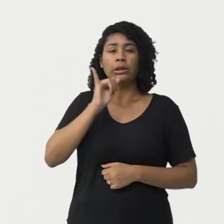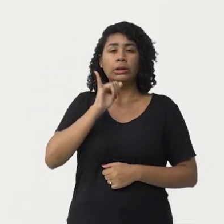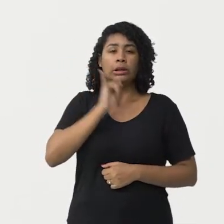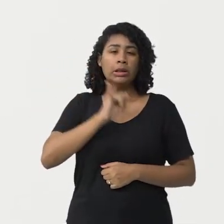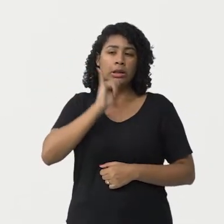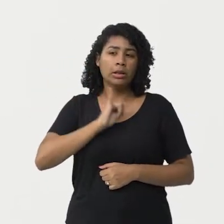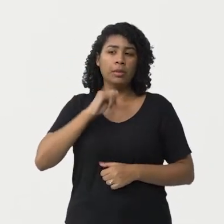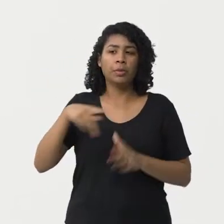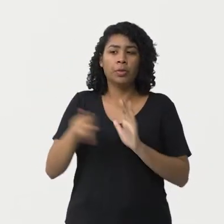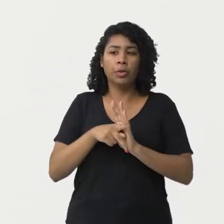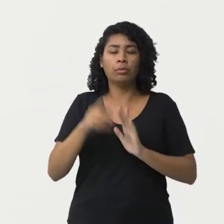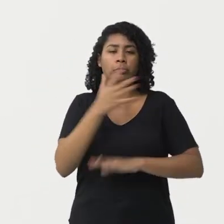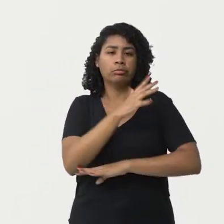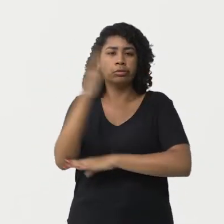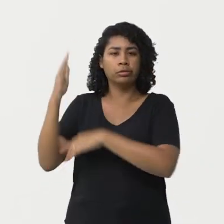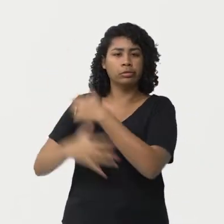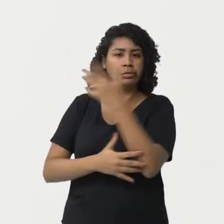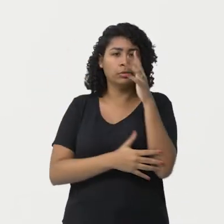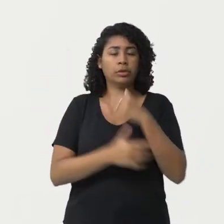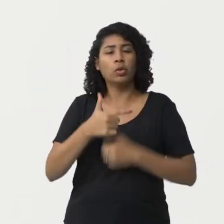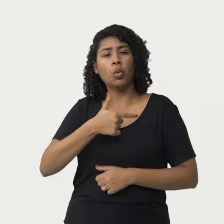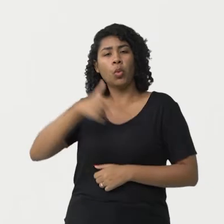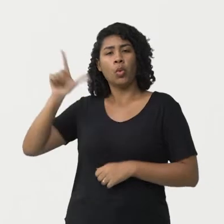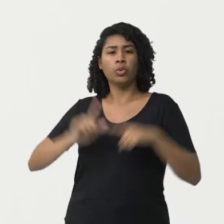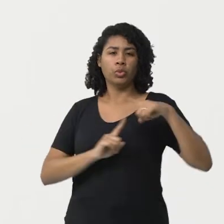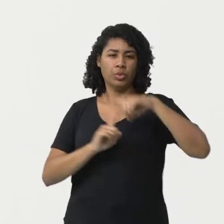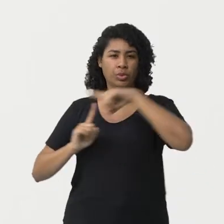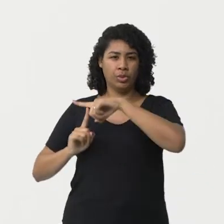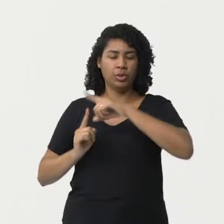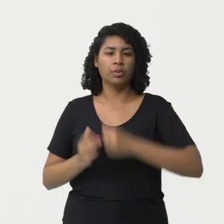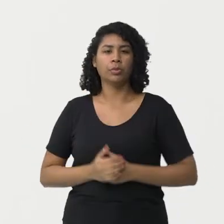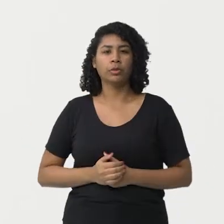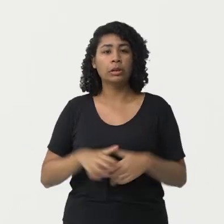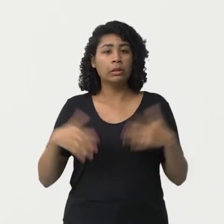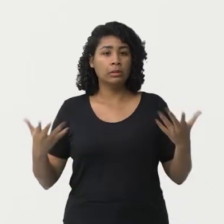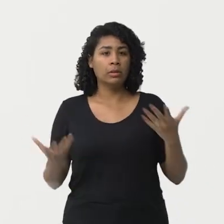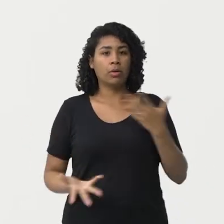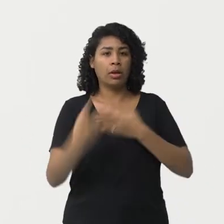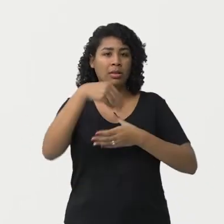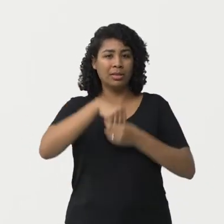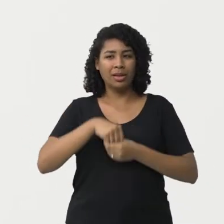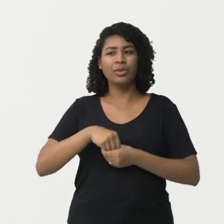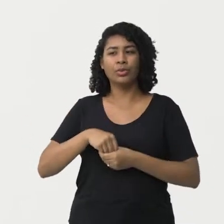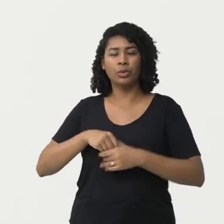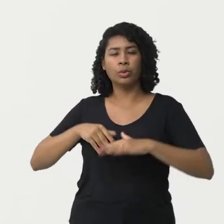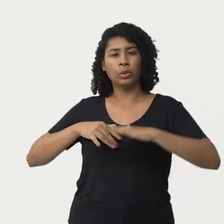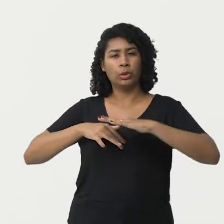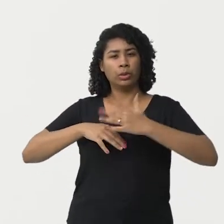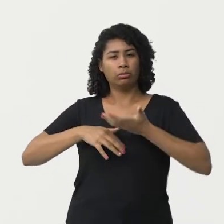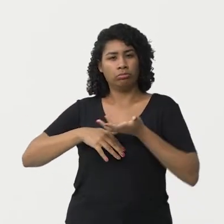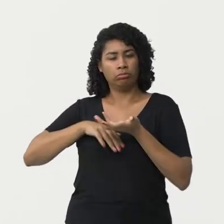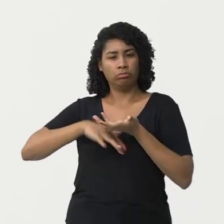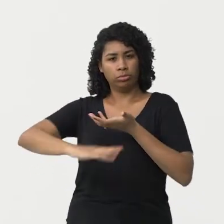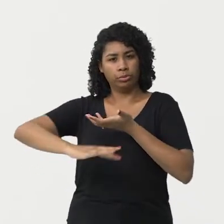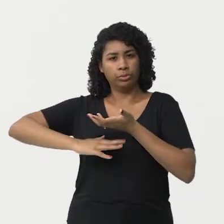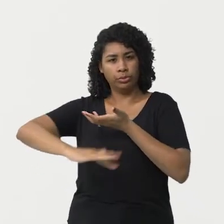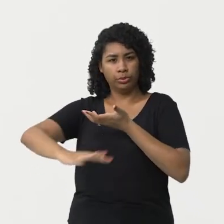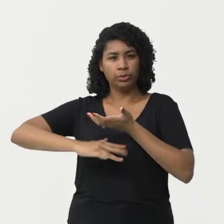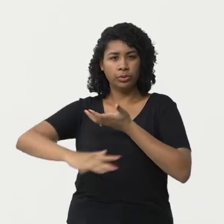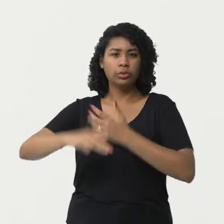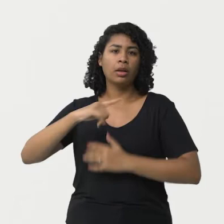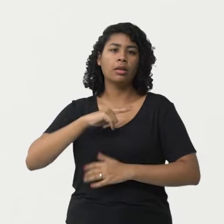vegetação de várias outras formações vegetais. Então, dentro do complexo Pantanal, nós vamos encontrar a